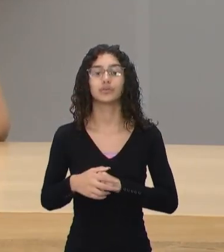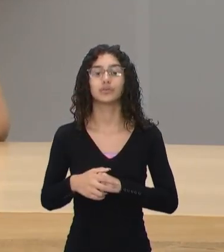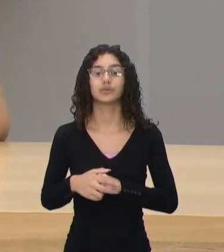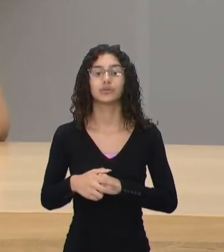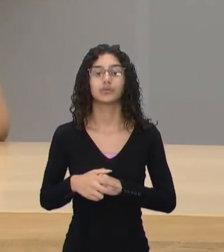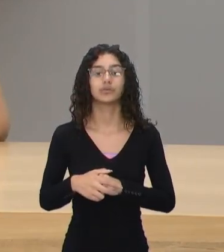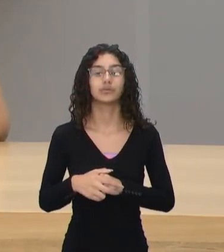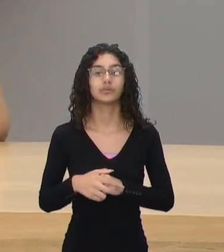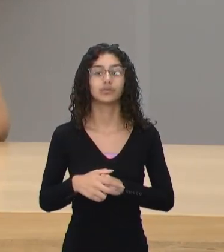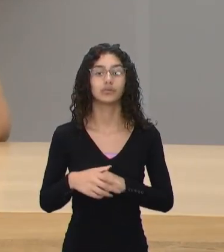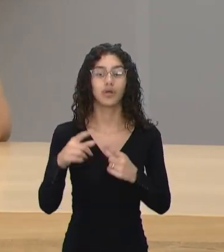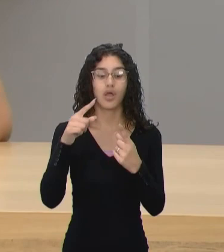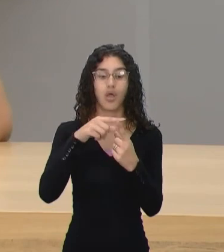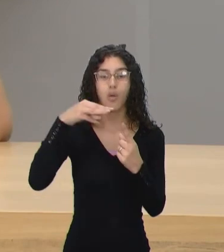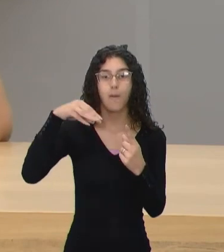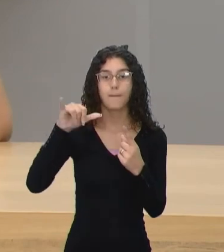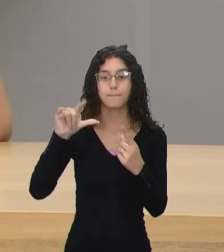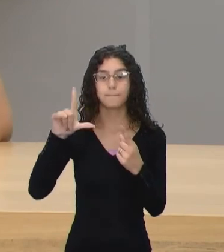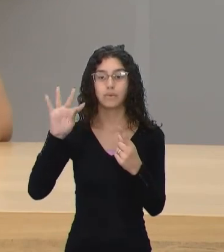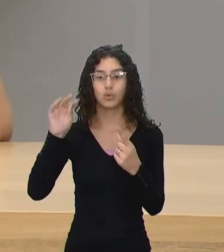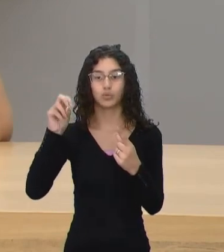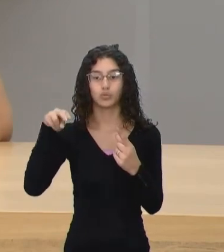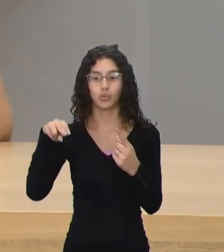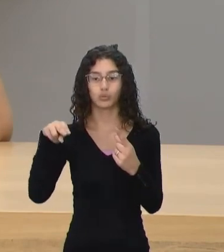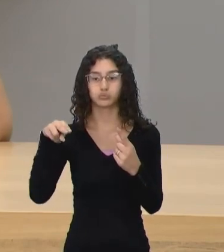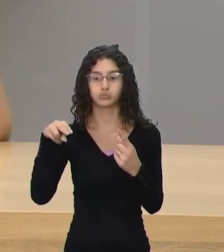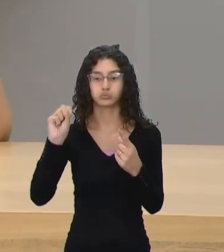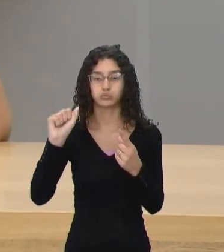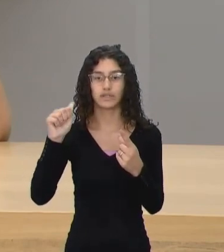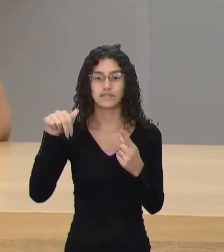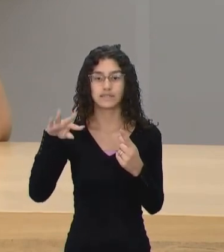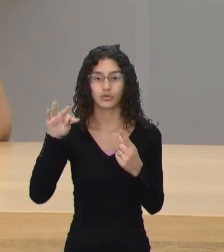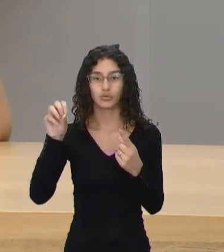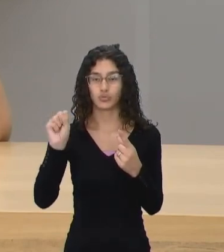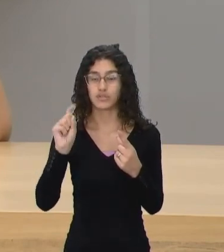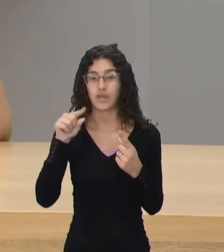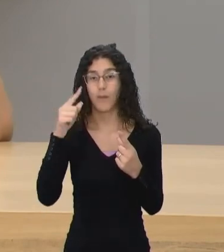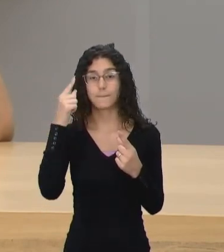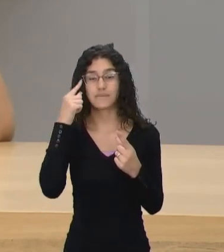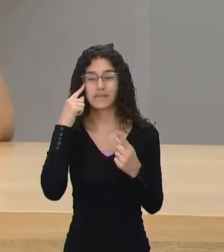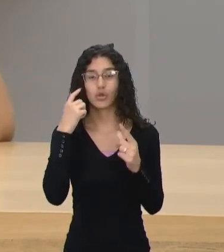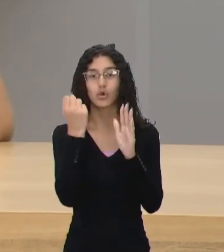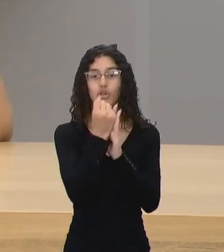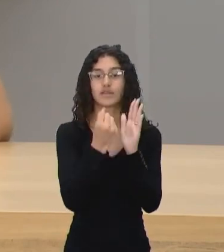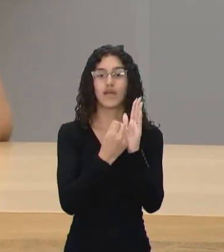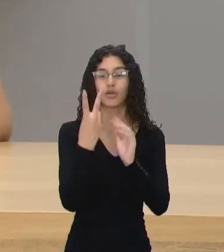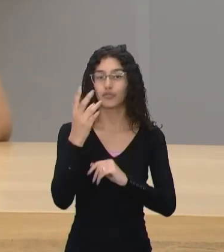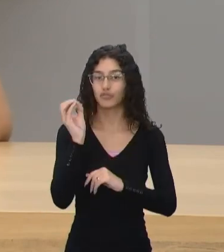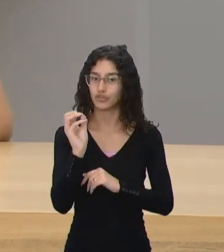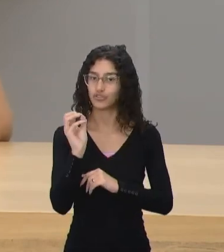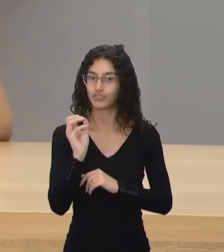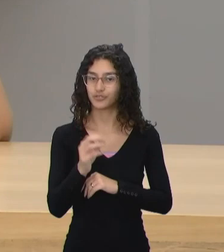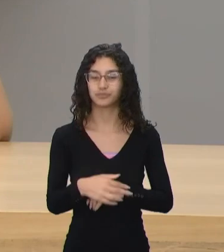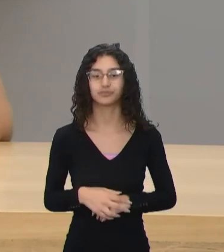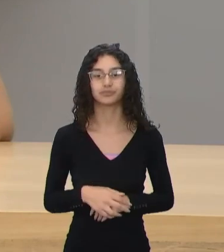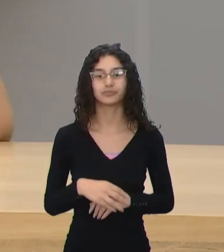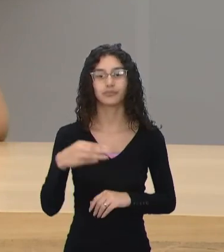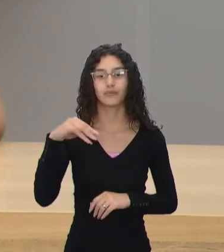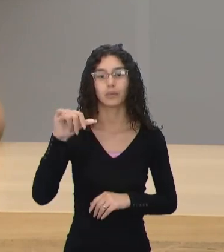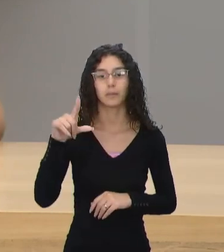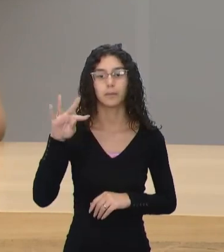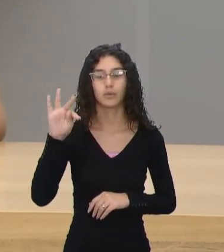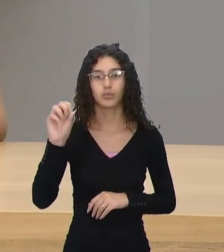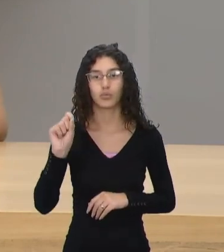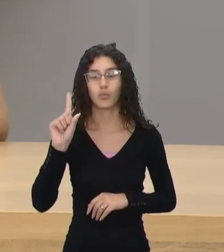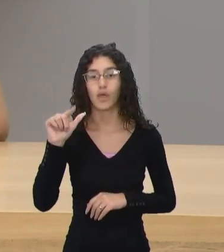de Milton Santos, que é um pensador do século XX, tá? O Milton Santos,